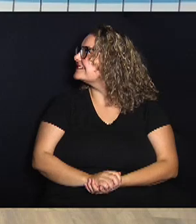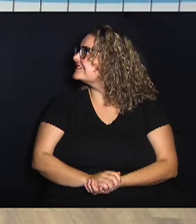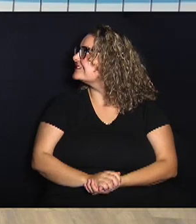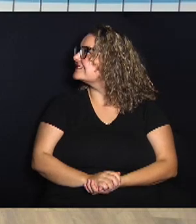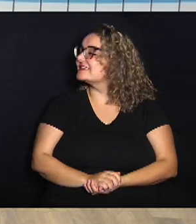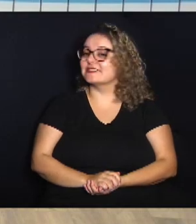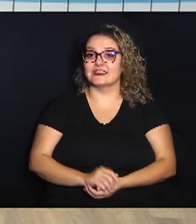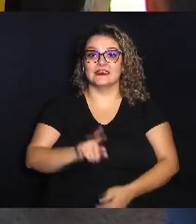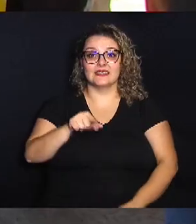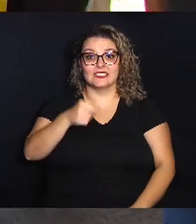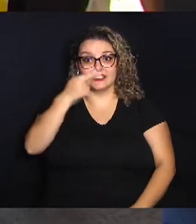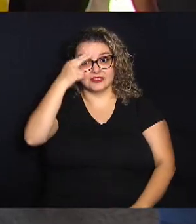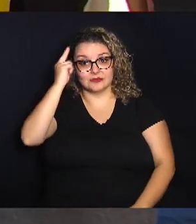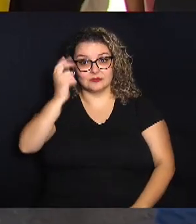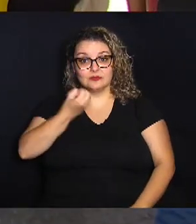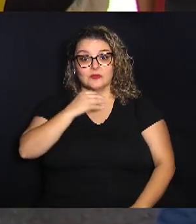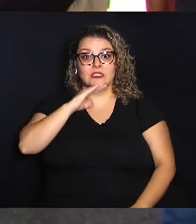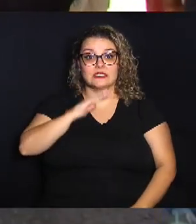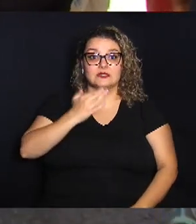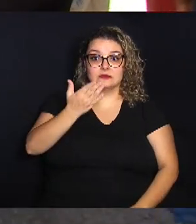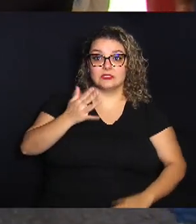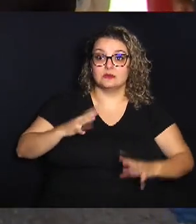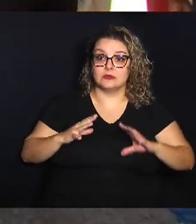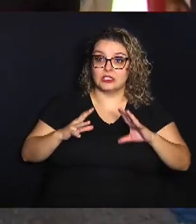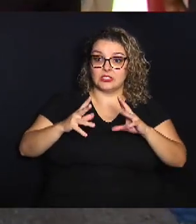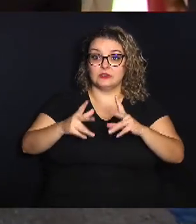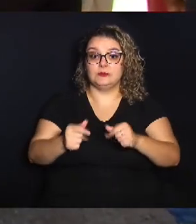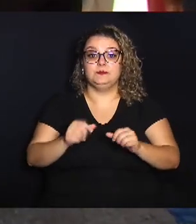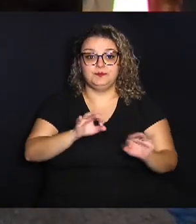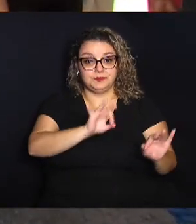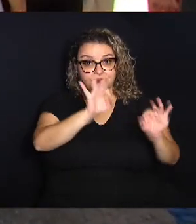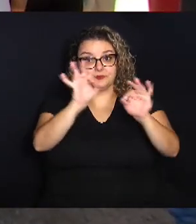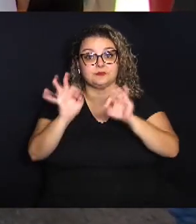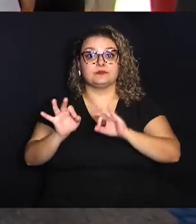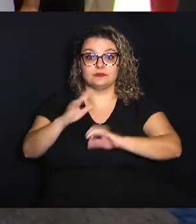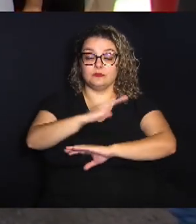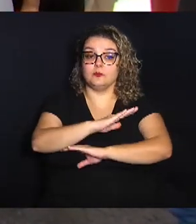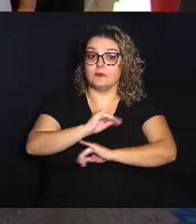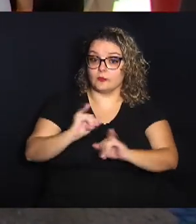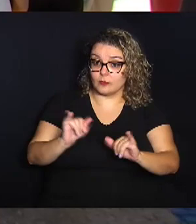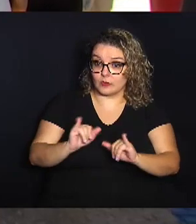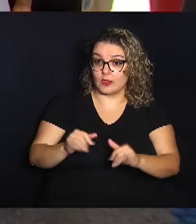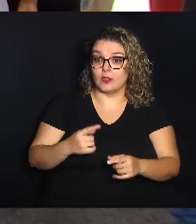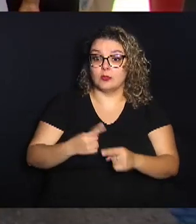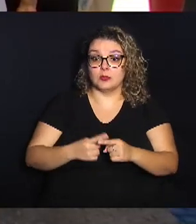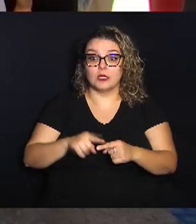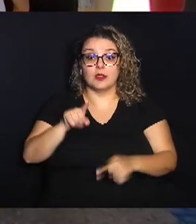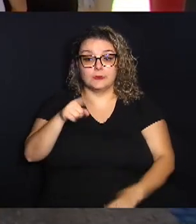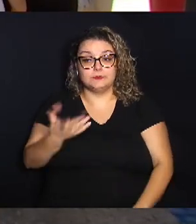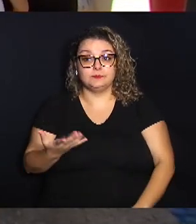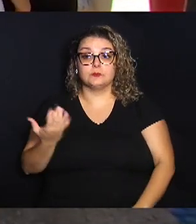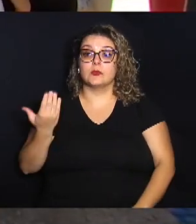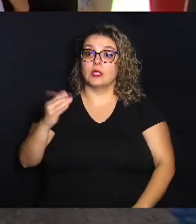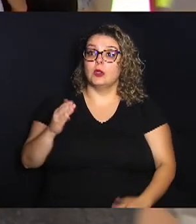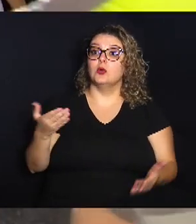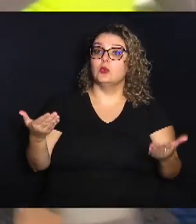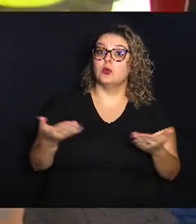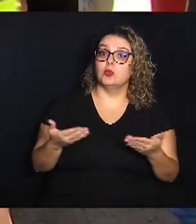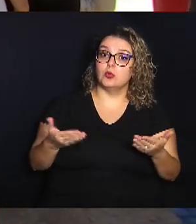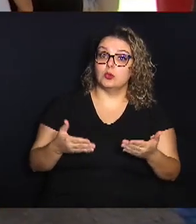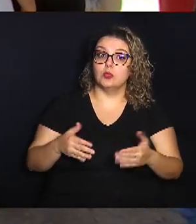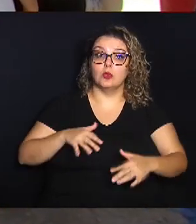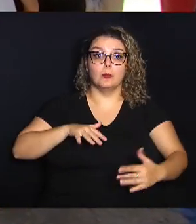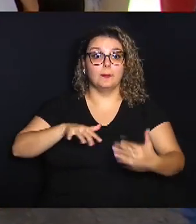Bom, é isso aí, Gabriel Castro. Boa tarde para você, boa tarde para todo mundo acompanhando o Câmara Notícia. Pois é, foi lançado hoje, não é, o